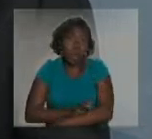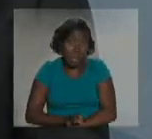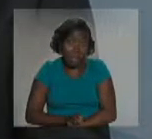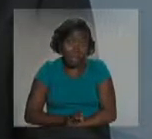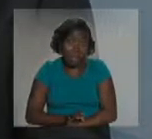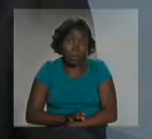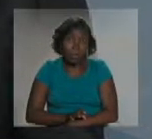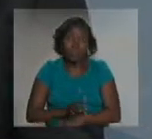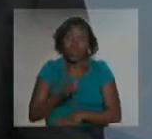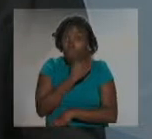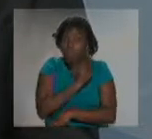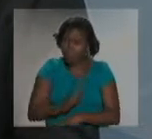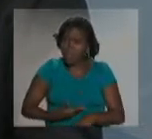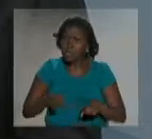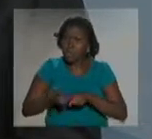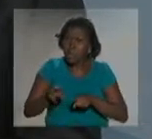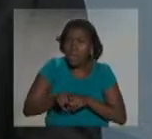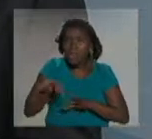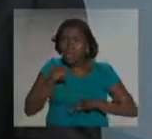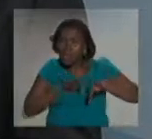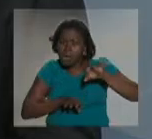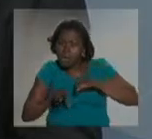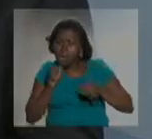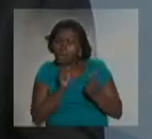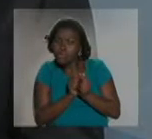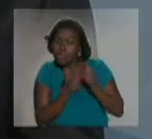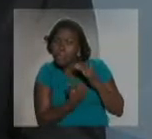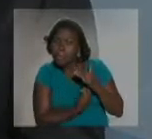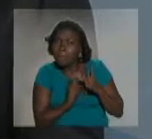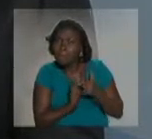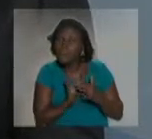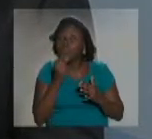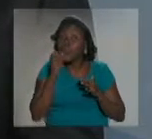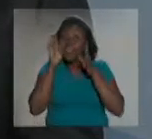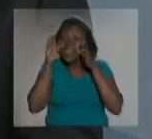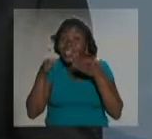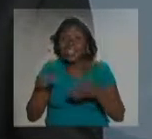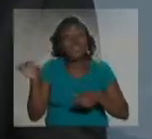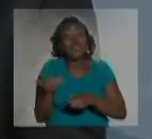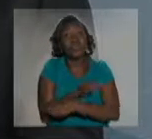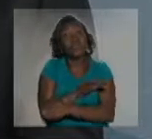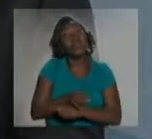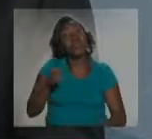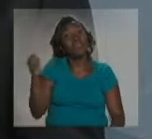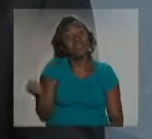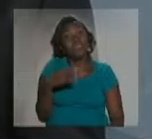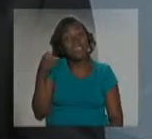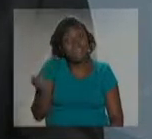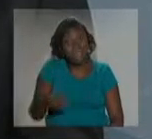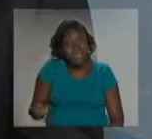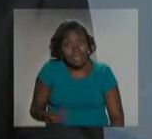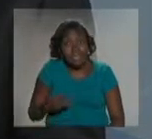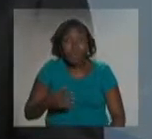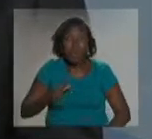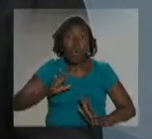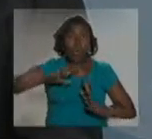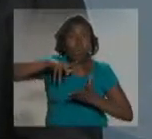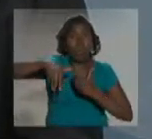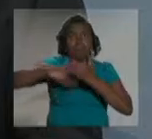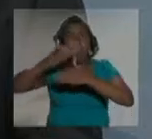aí o governo também articulando essas empresas em prol da inovação, que é uma questão frente à globalização, a gente tem